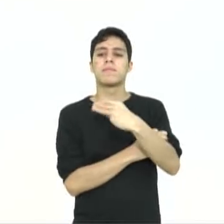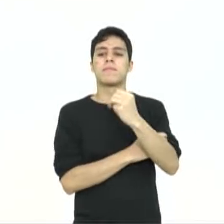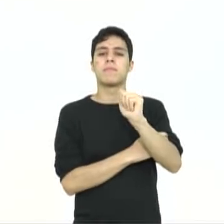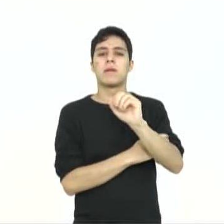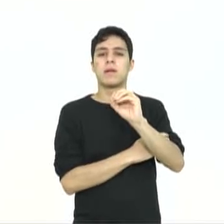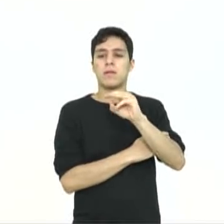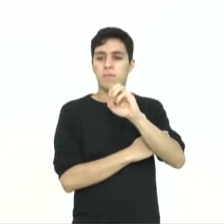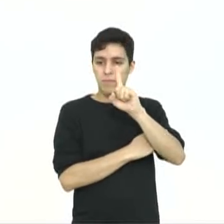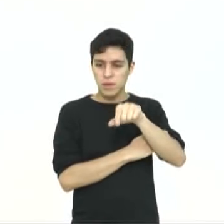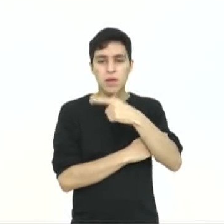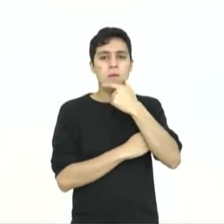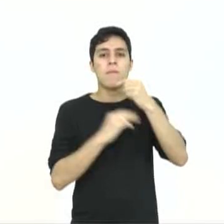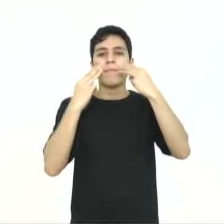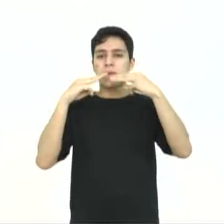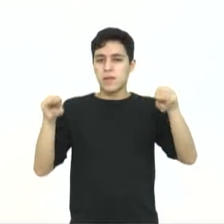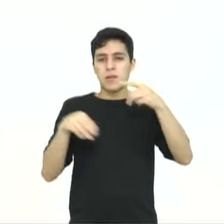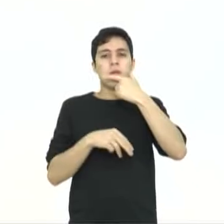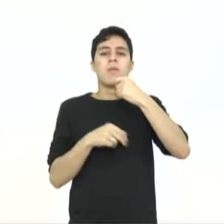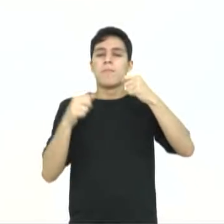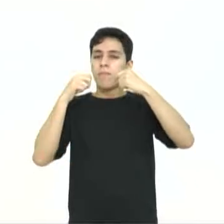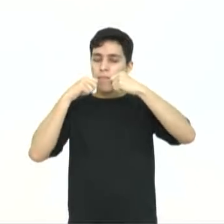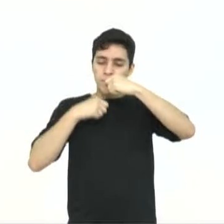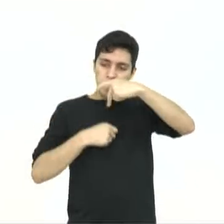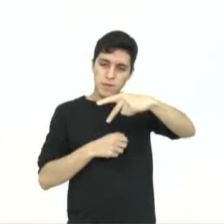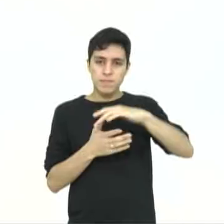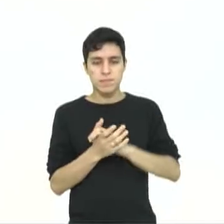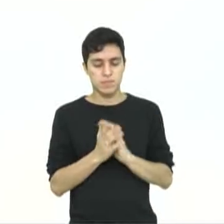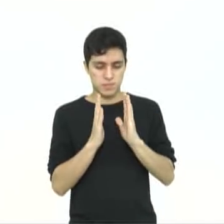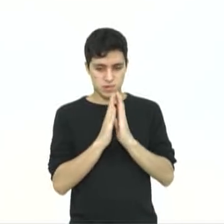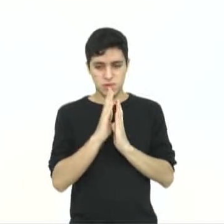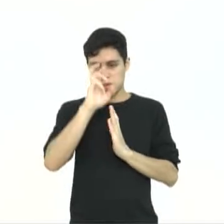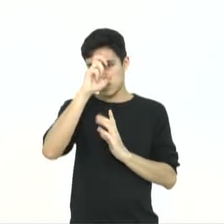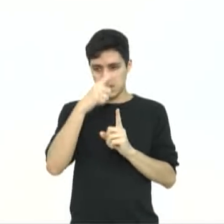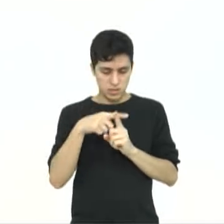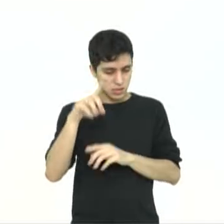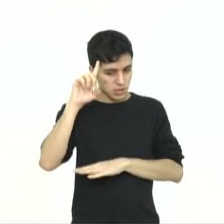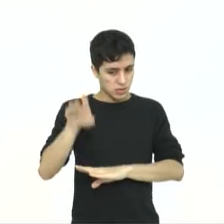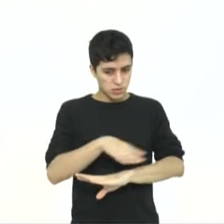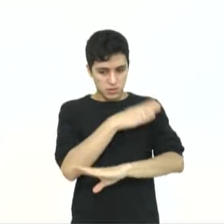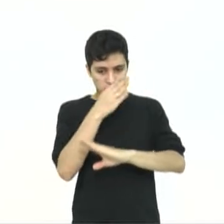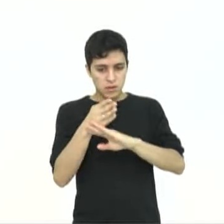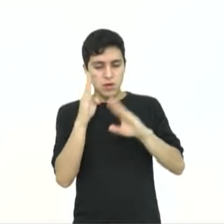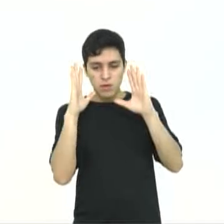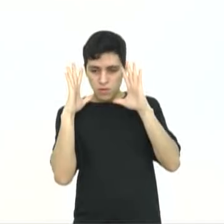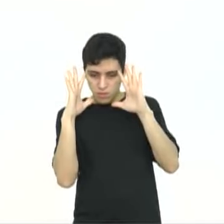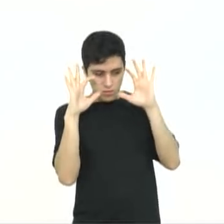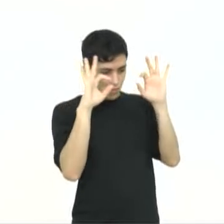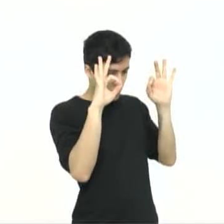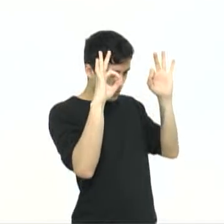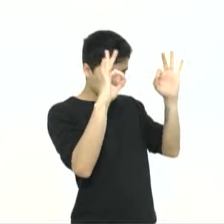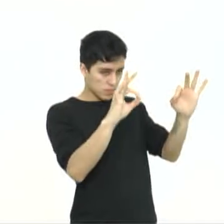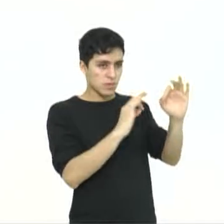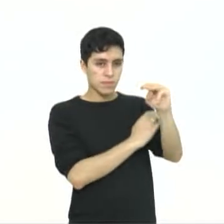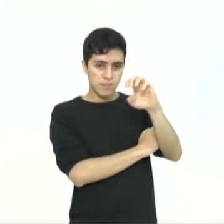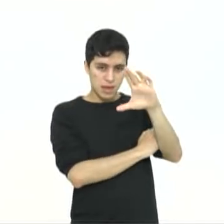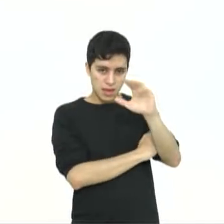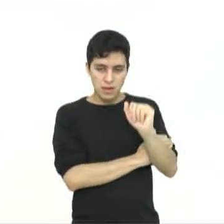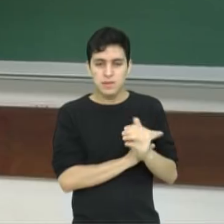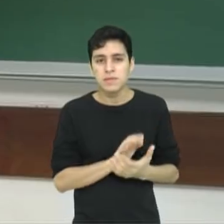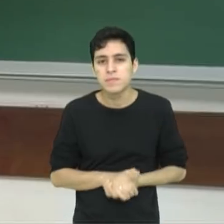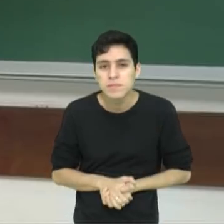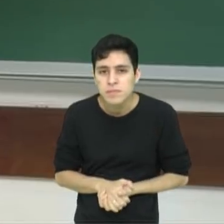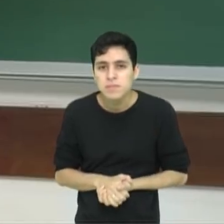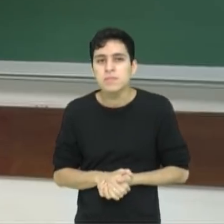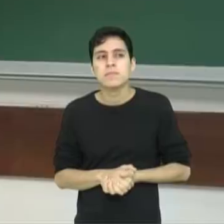uma espécie de um bom agrado para Alá, se você pagasse para alguém ir também. Muito interessante isso. Bom, aí